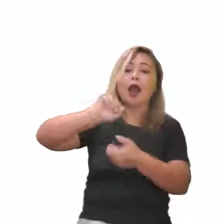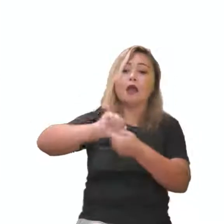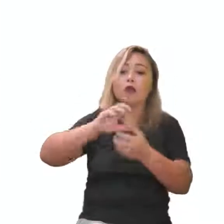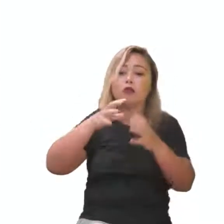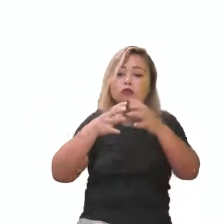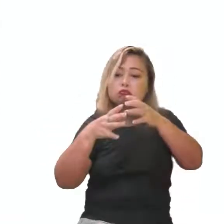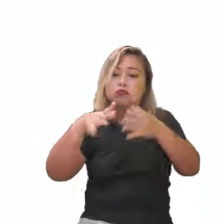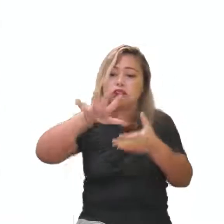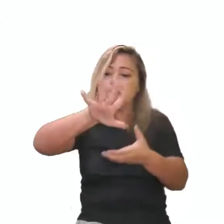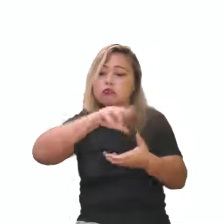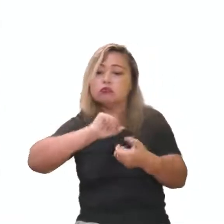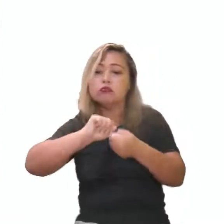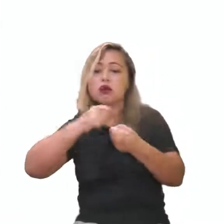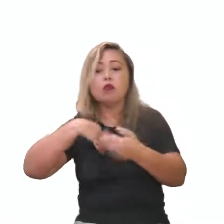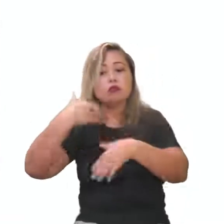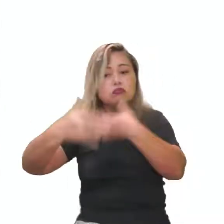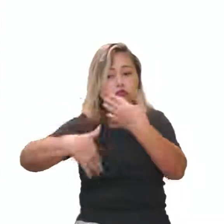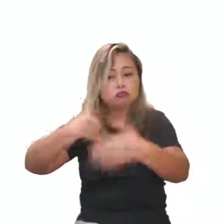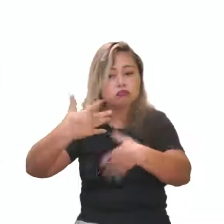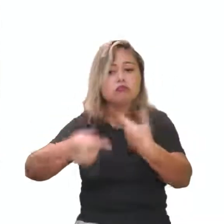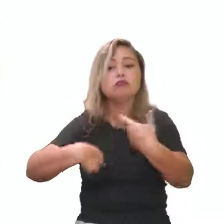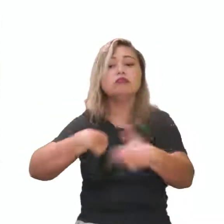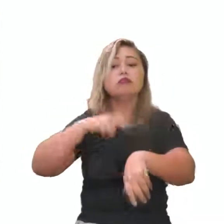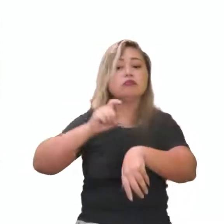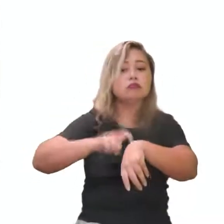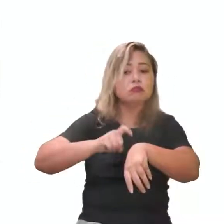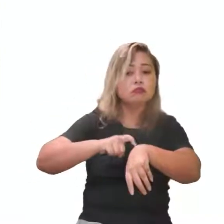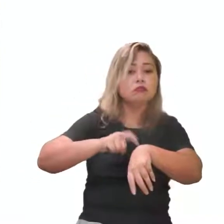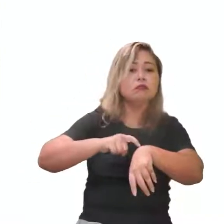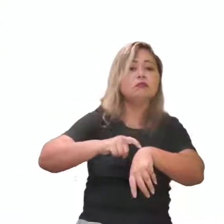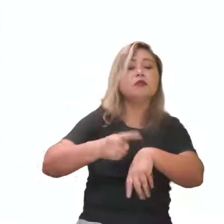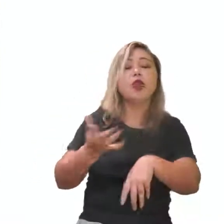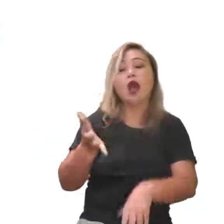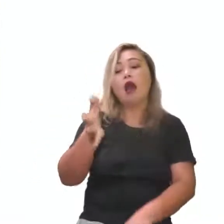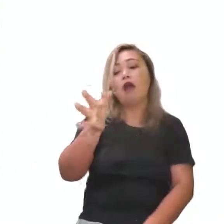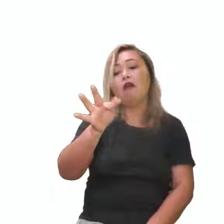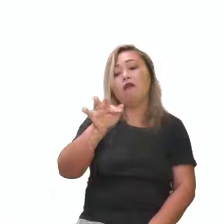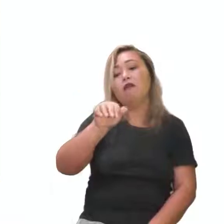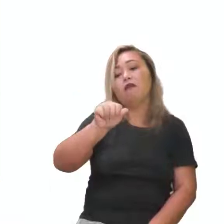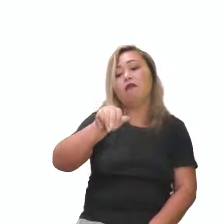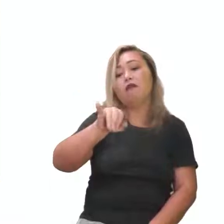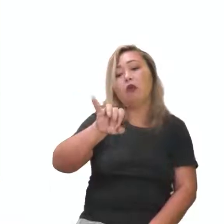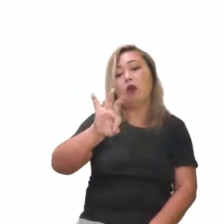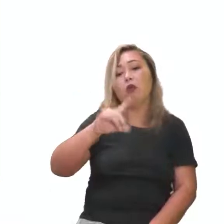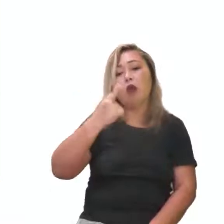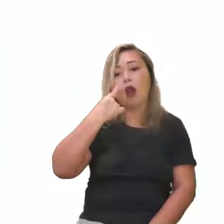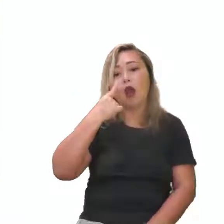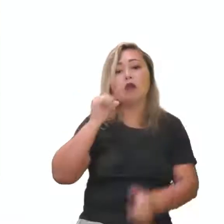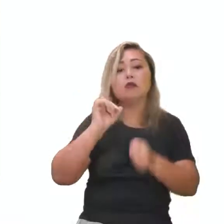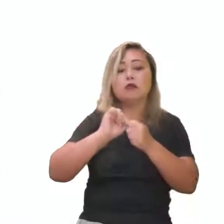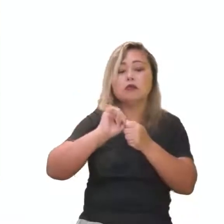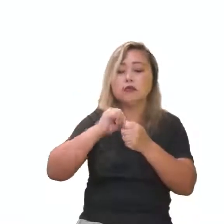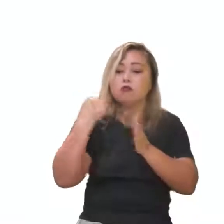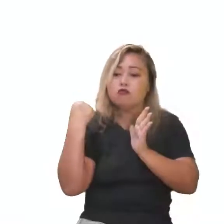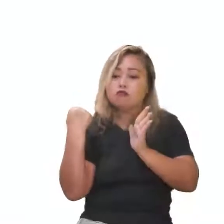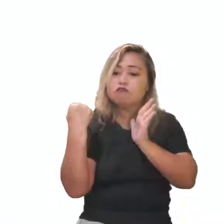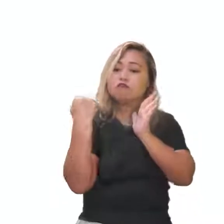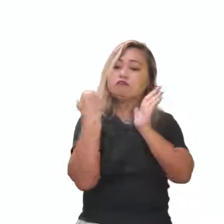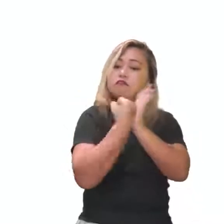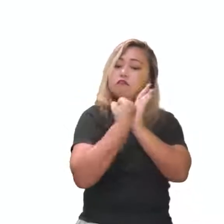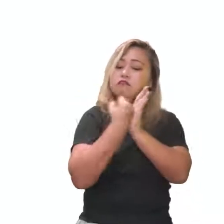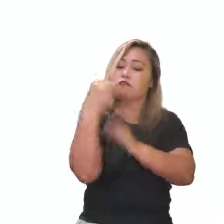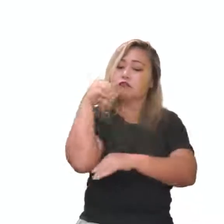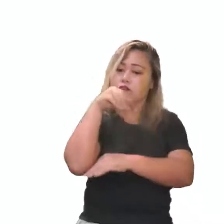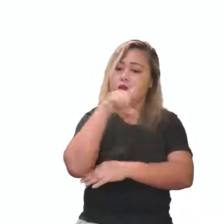ao longo do tempo. Os fósseis, que são os registros, né? A gente conhece, fala e sabe sobre o dinossauro